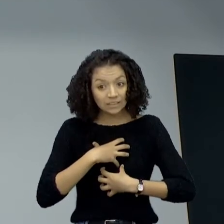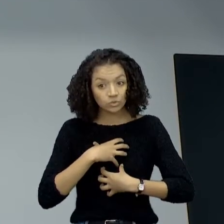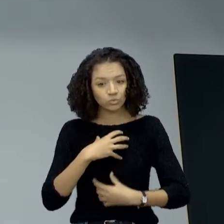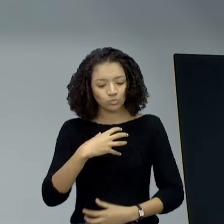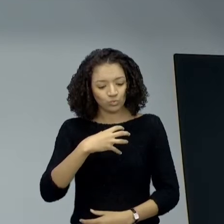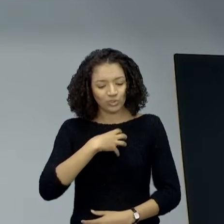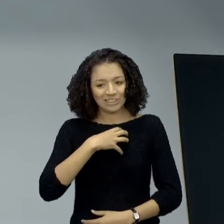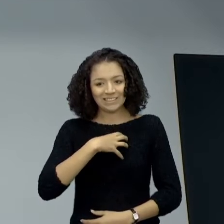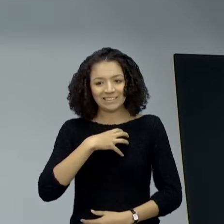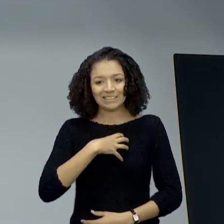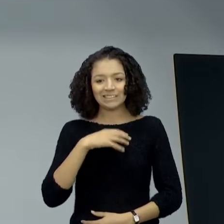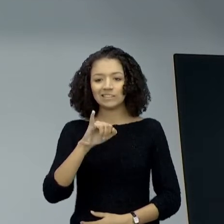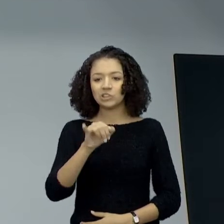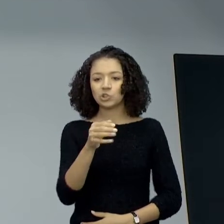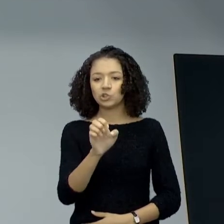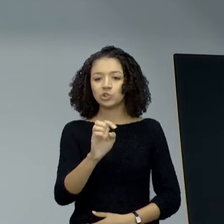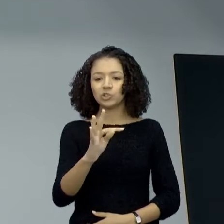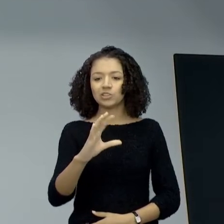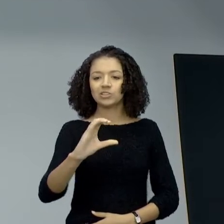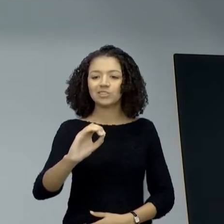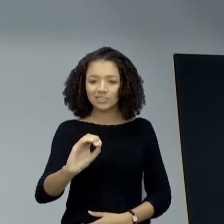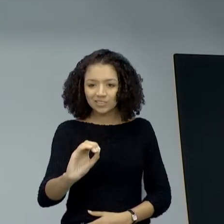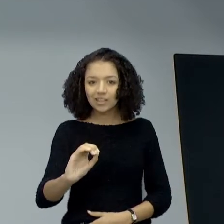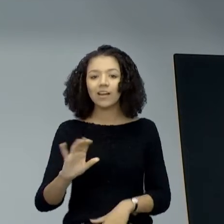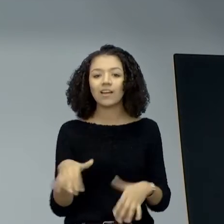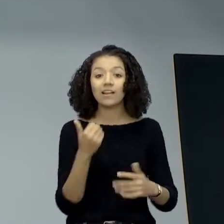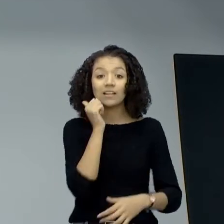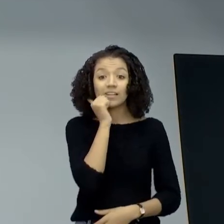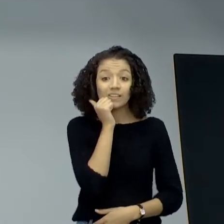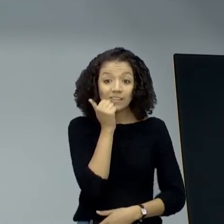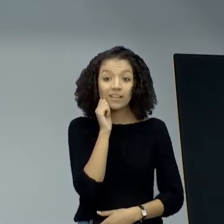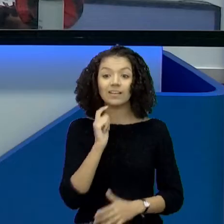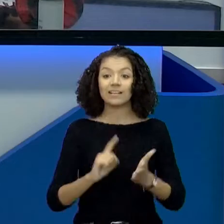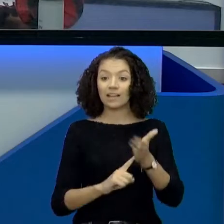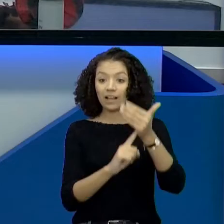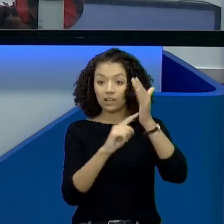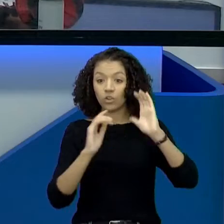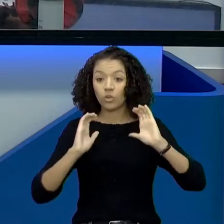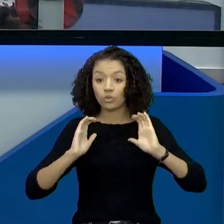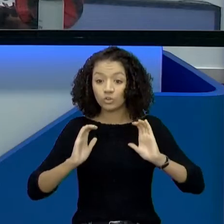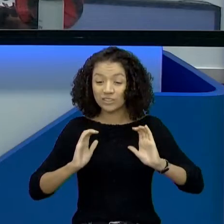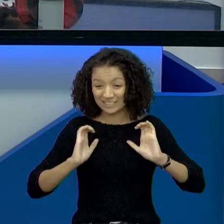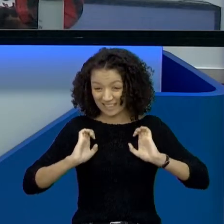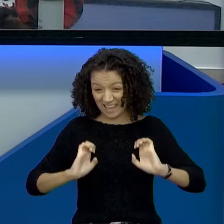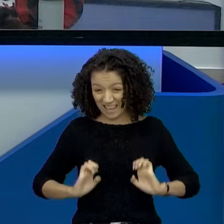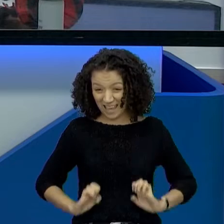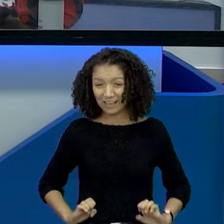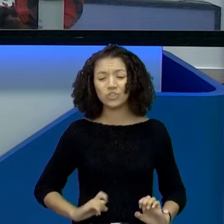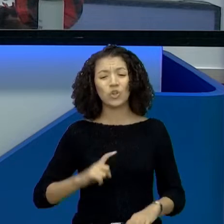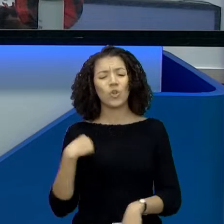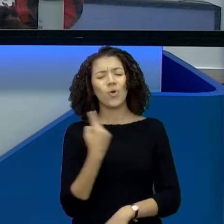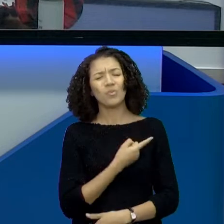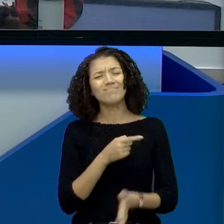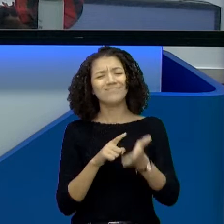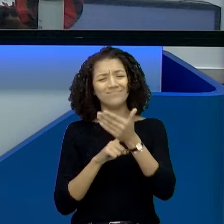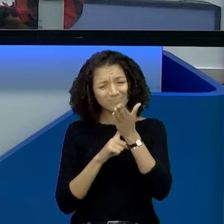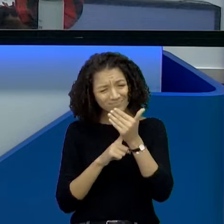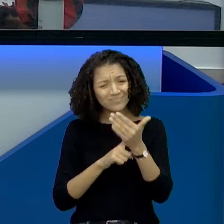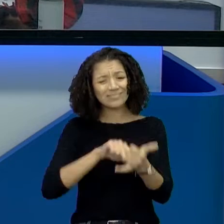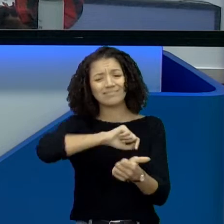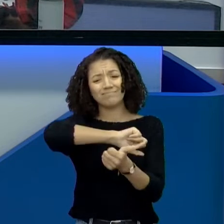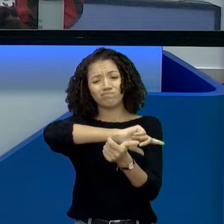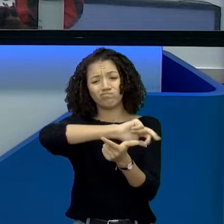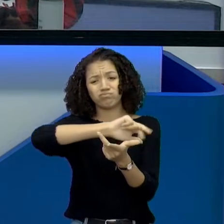pesquisa, né? Particularmente no Ciência, Tecnologia e Ética, a gente pesquisou Muito. A gente pesquisou sobre